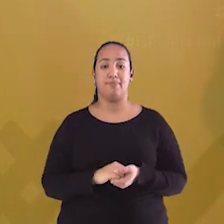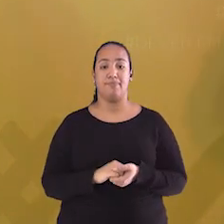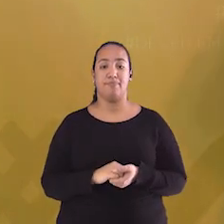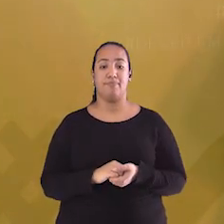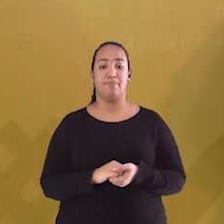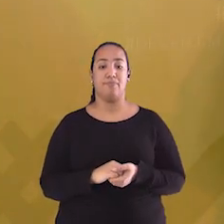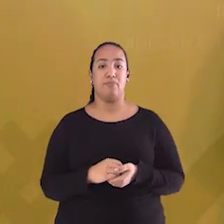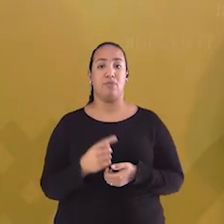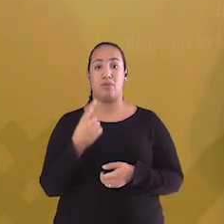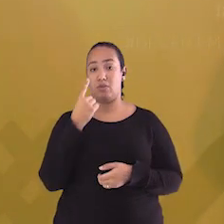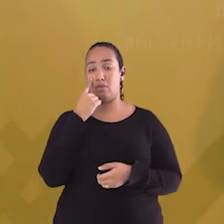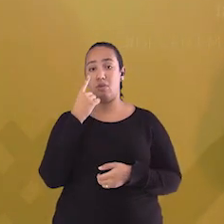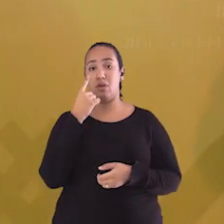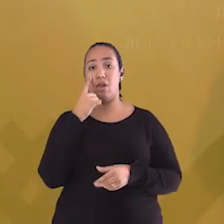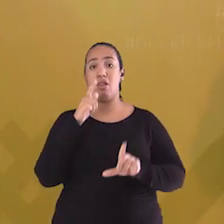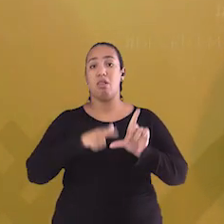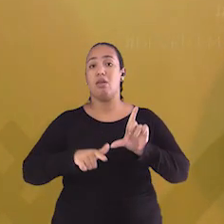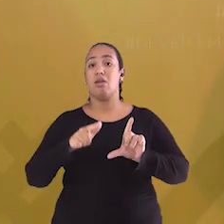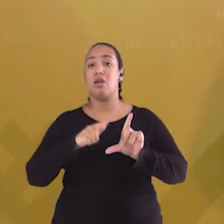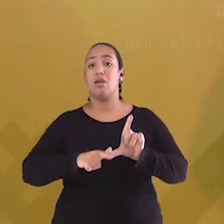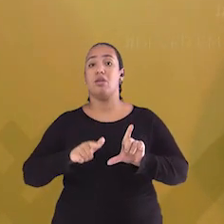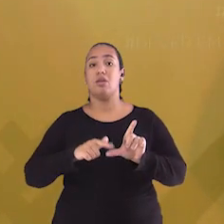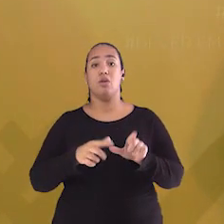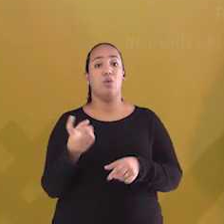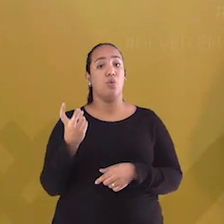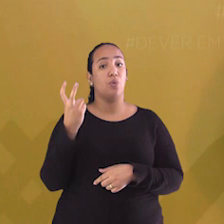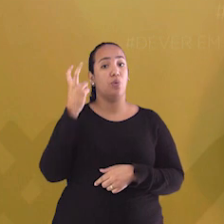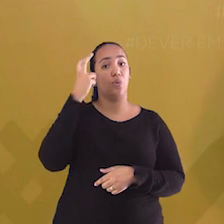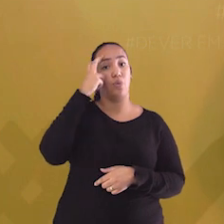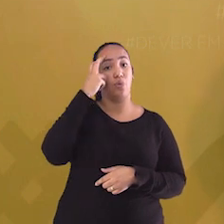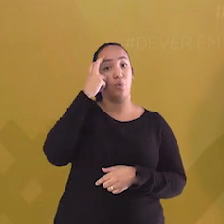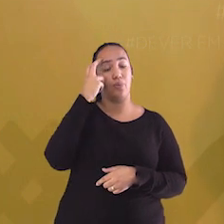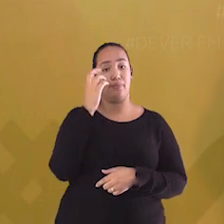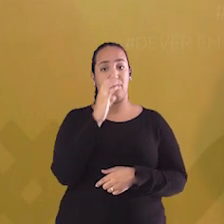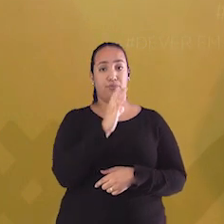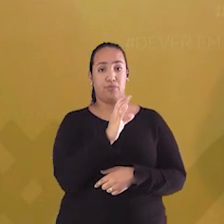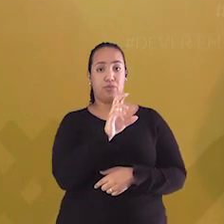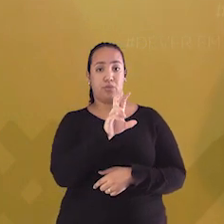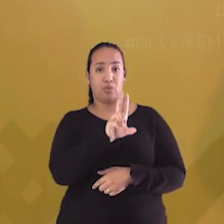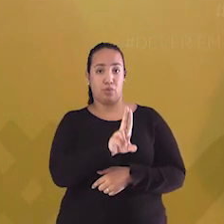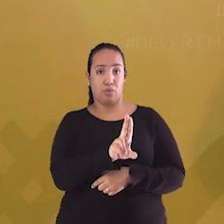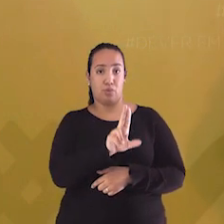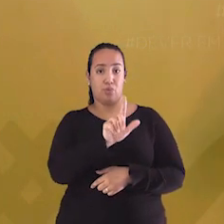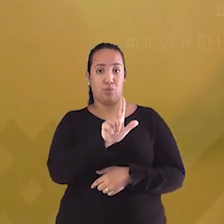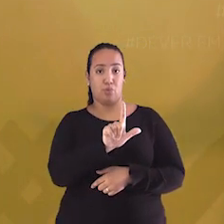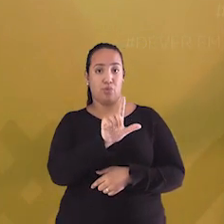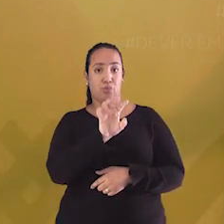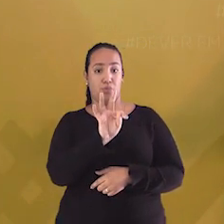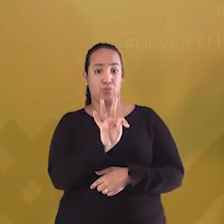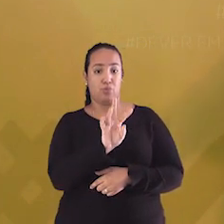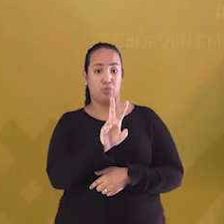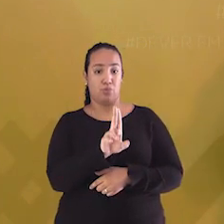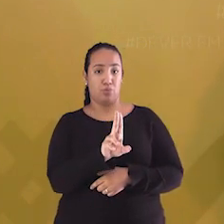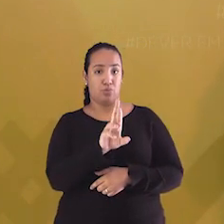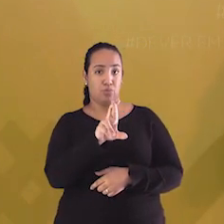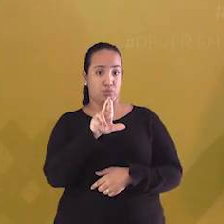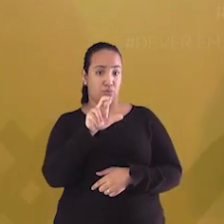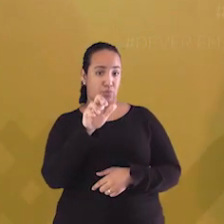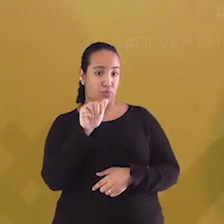culturas. E com que som se inicia culturas? Com o som de K, culturas. Então, começa com a letra